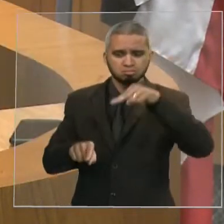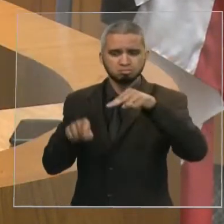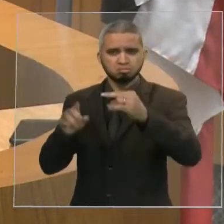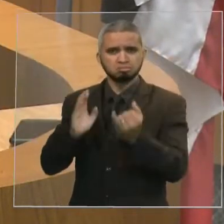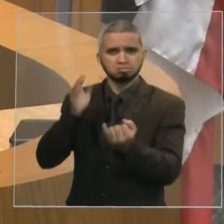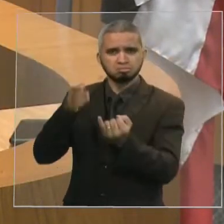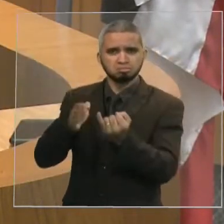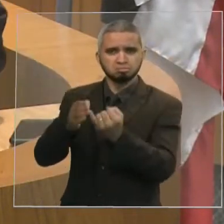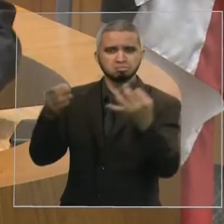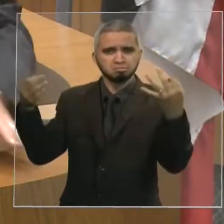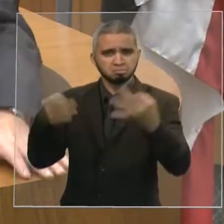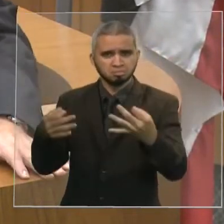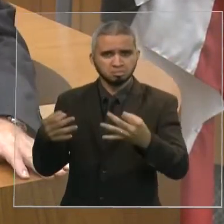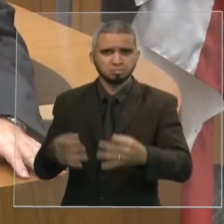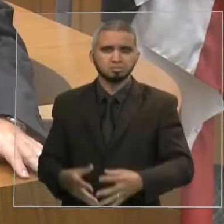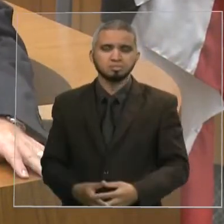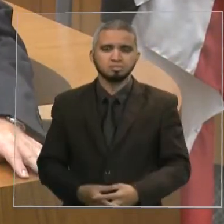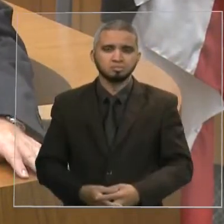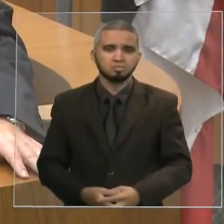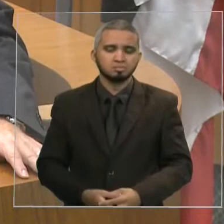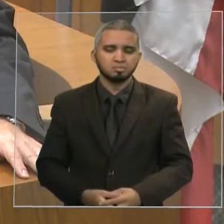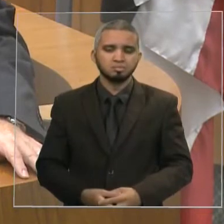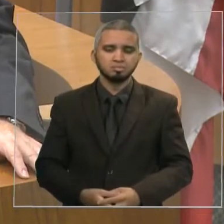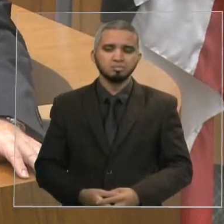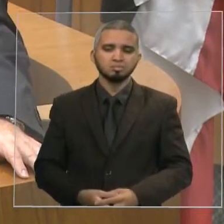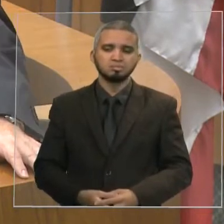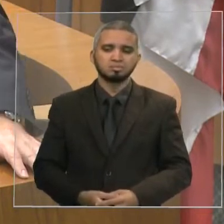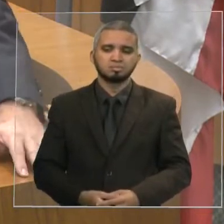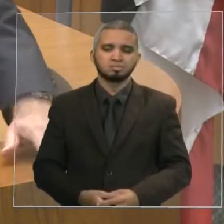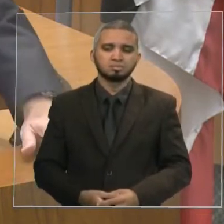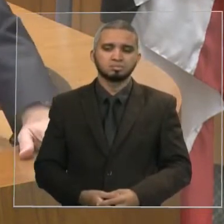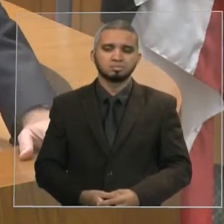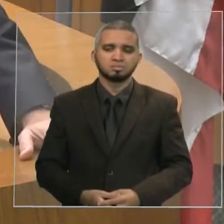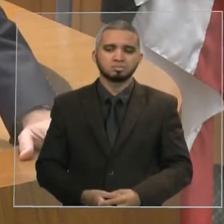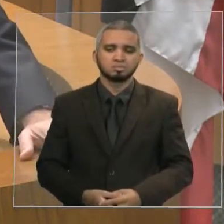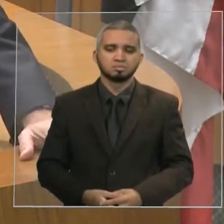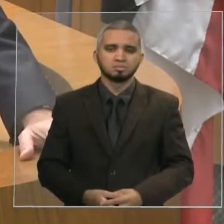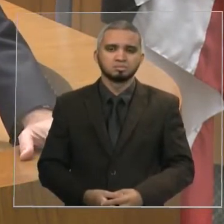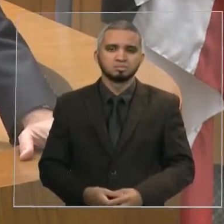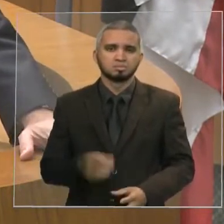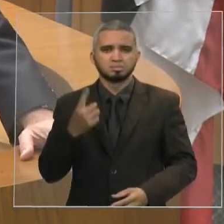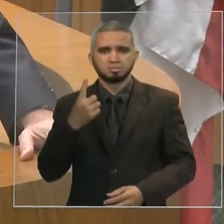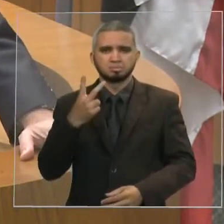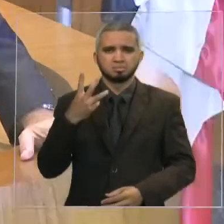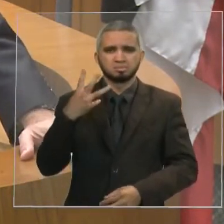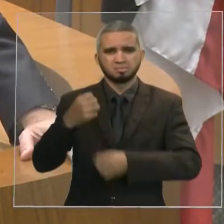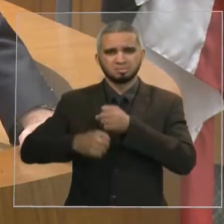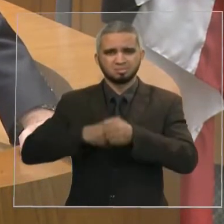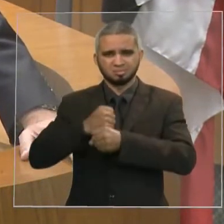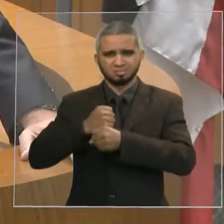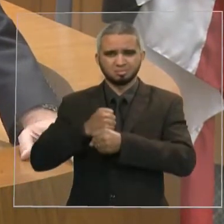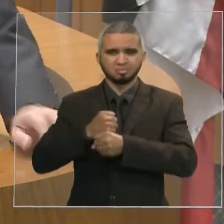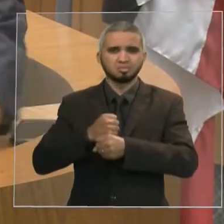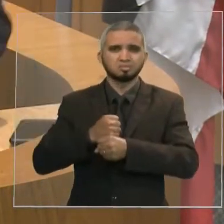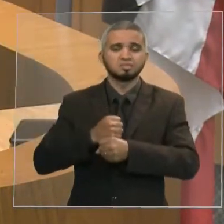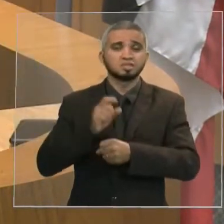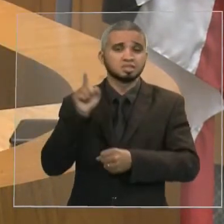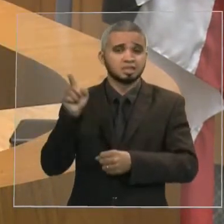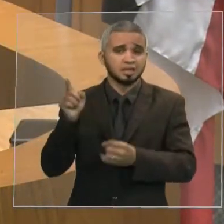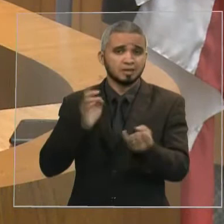Nos últimos anos, senhoras e senhores deputados, aquele porto que era deficitário